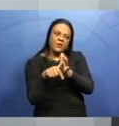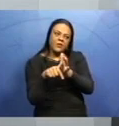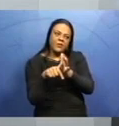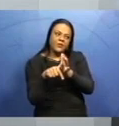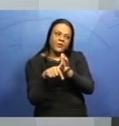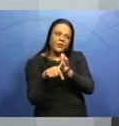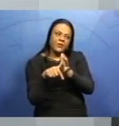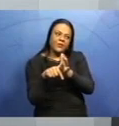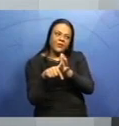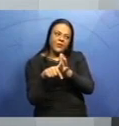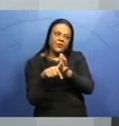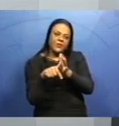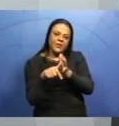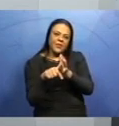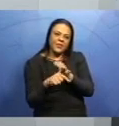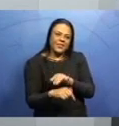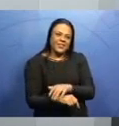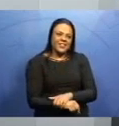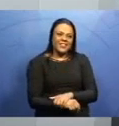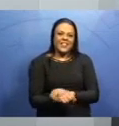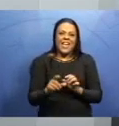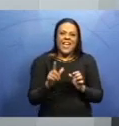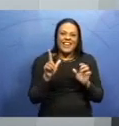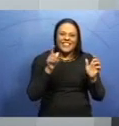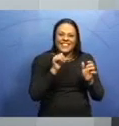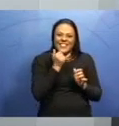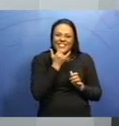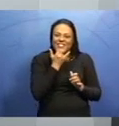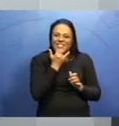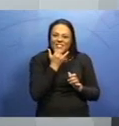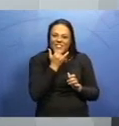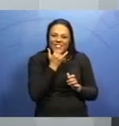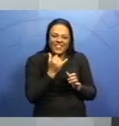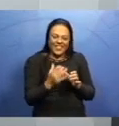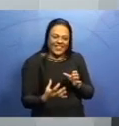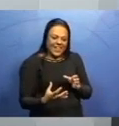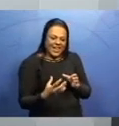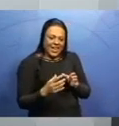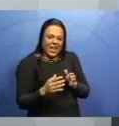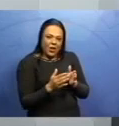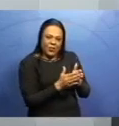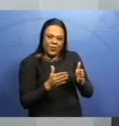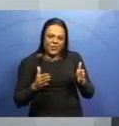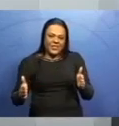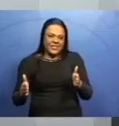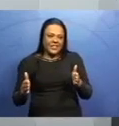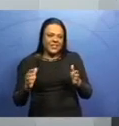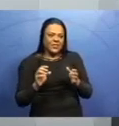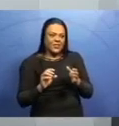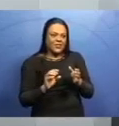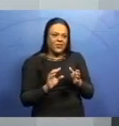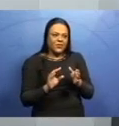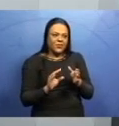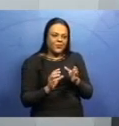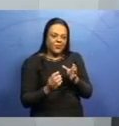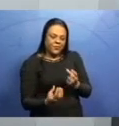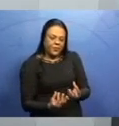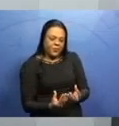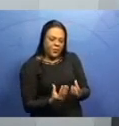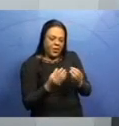transpiração infiltra para o